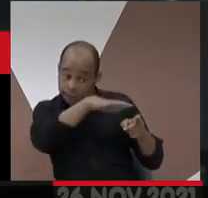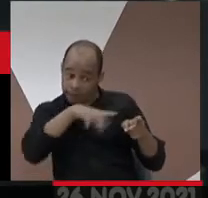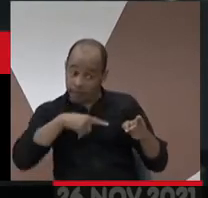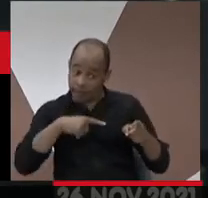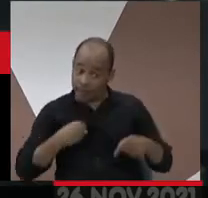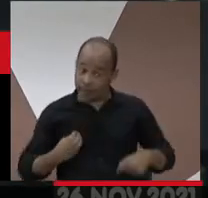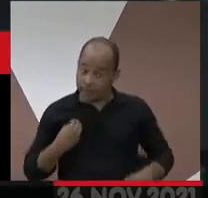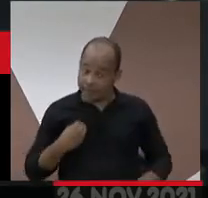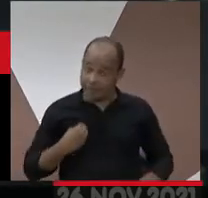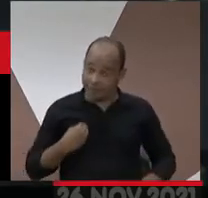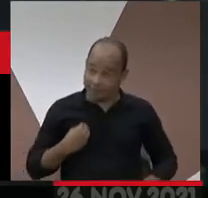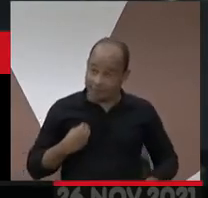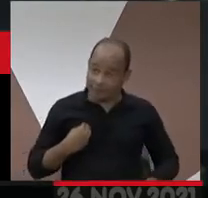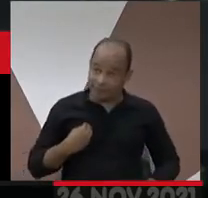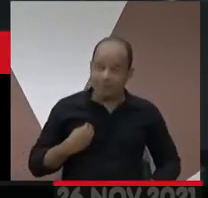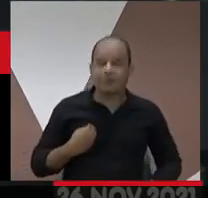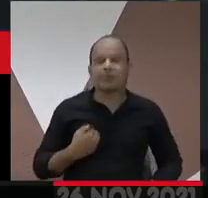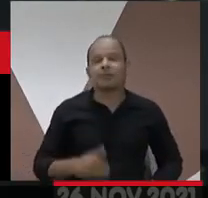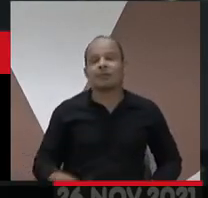o homem,